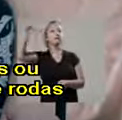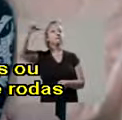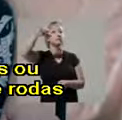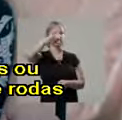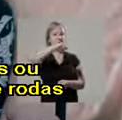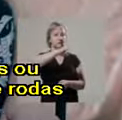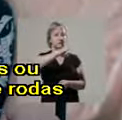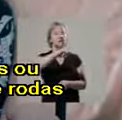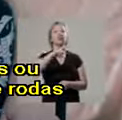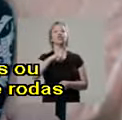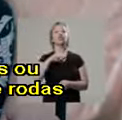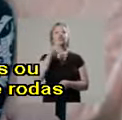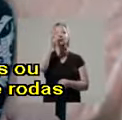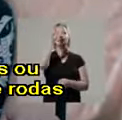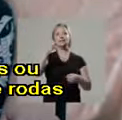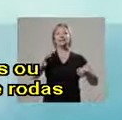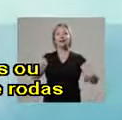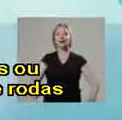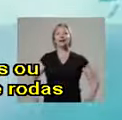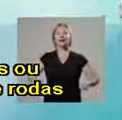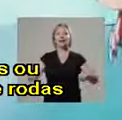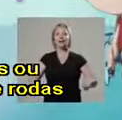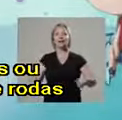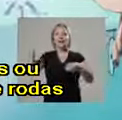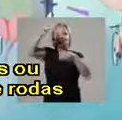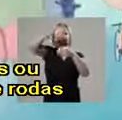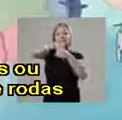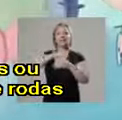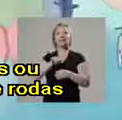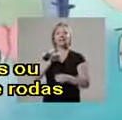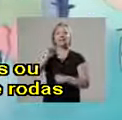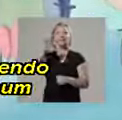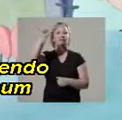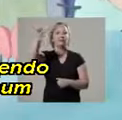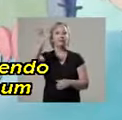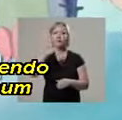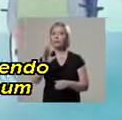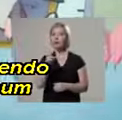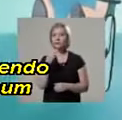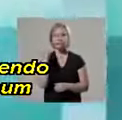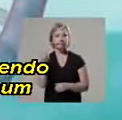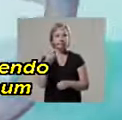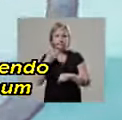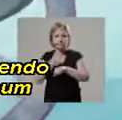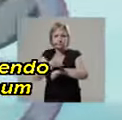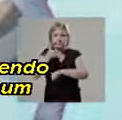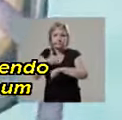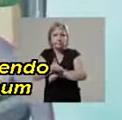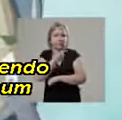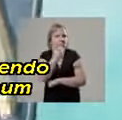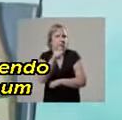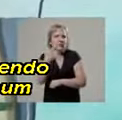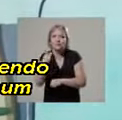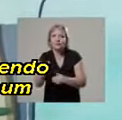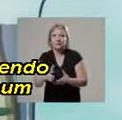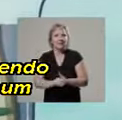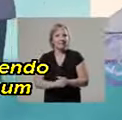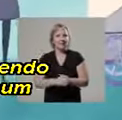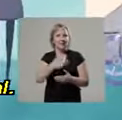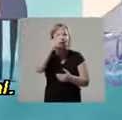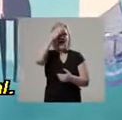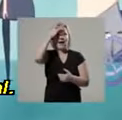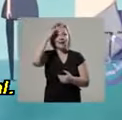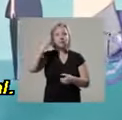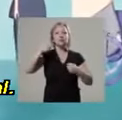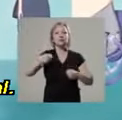avião e eram mais ou menos umas 5 cadeiras de rodas em um único avião. Sendo que não havia